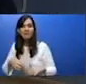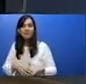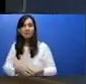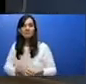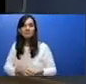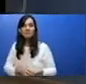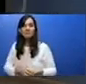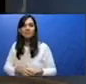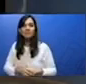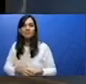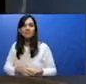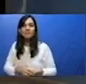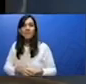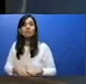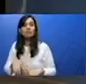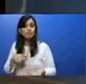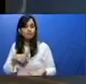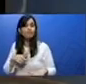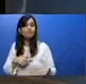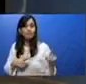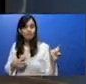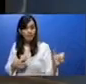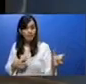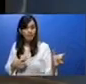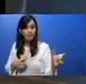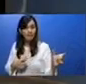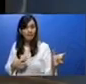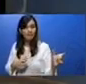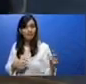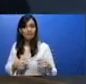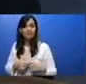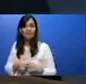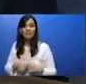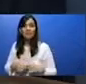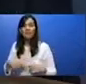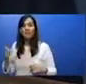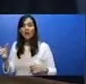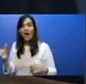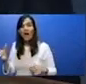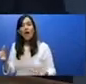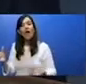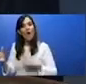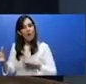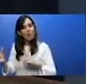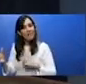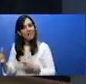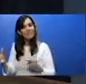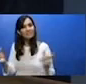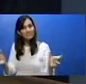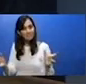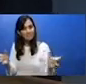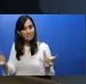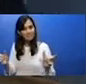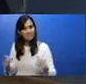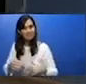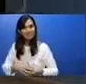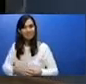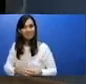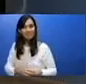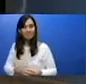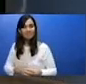mudança. Contem, né? Contem e contém. Tem algo dentro.